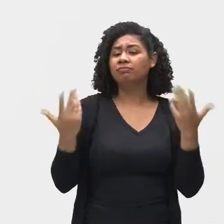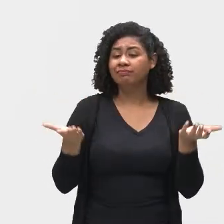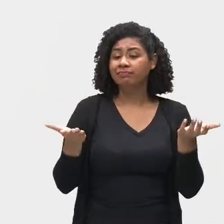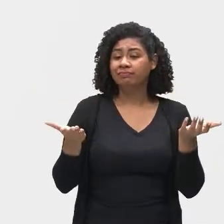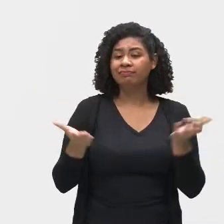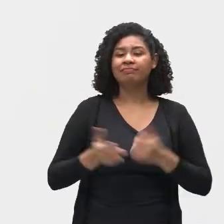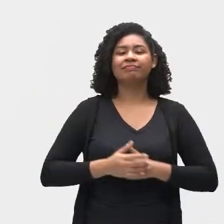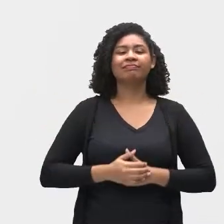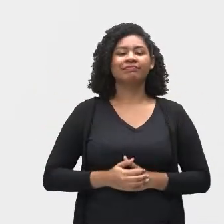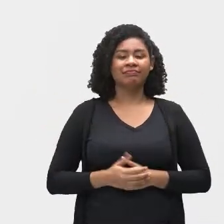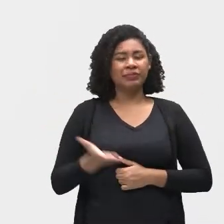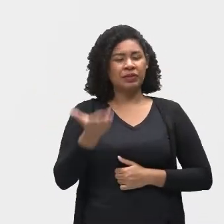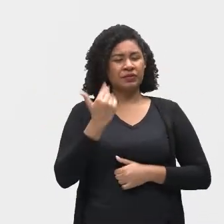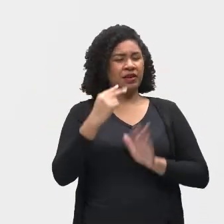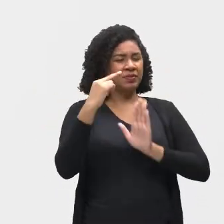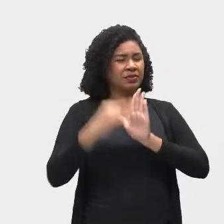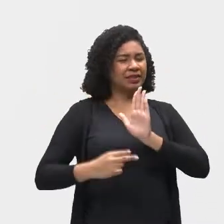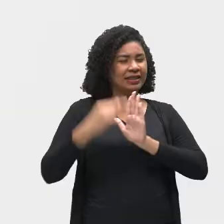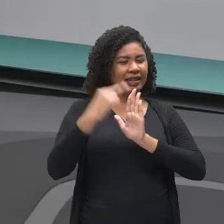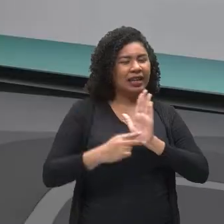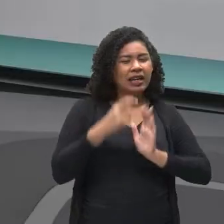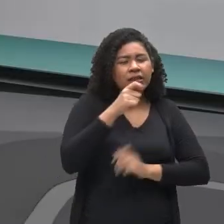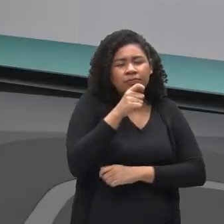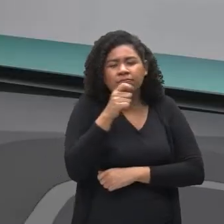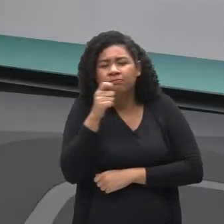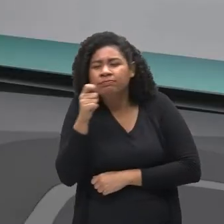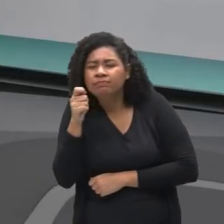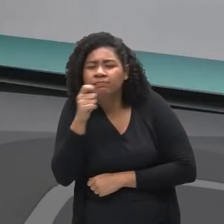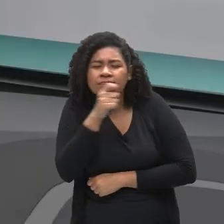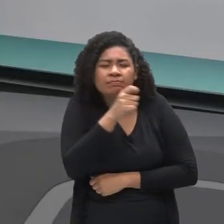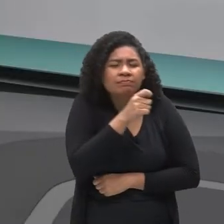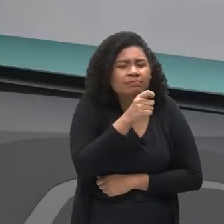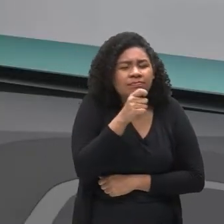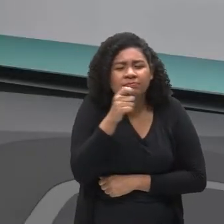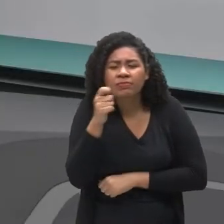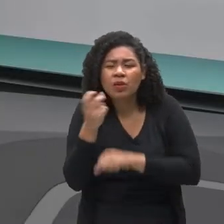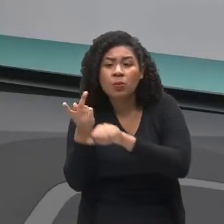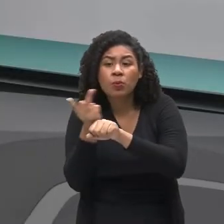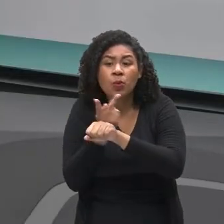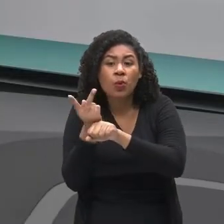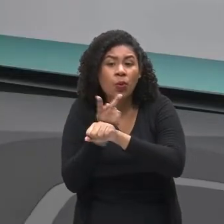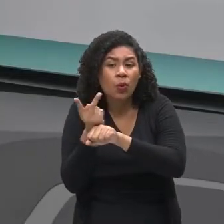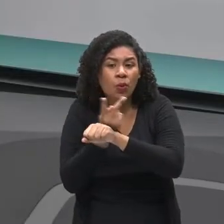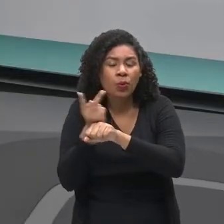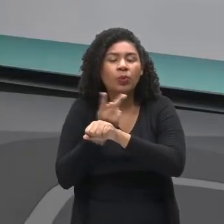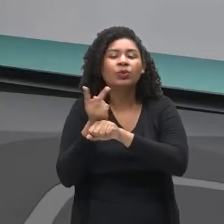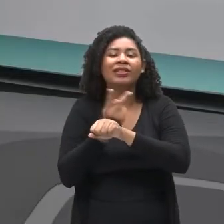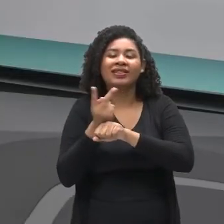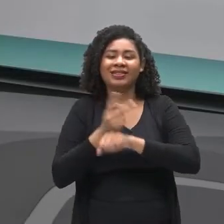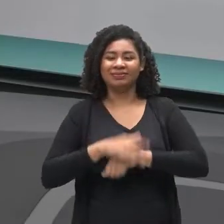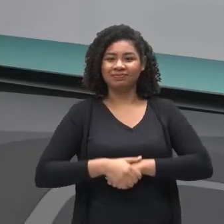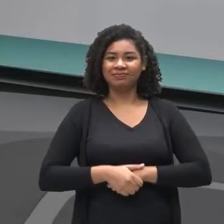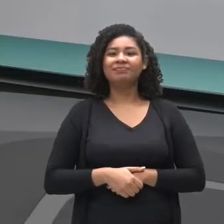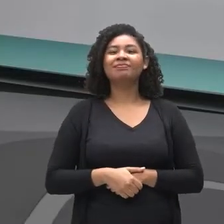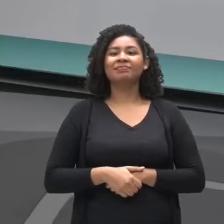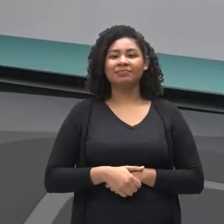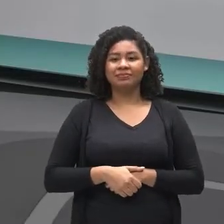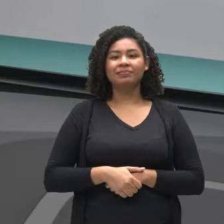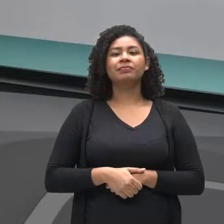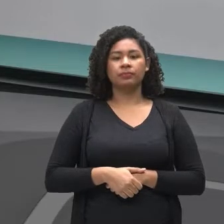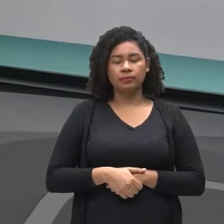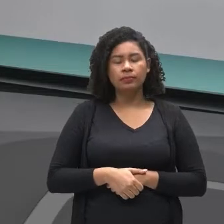aqui junto, passar aqui a lupinha para ver o que significa. Ver mais uma vez